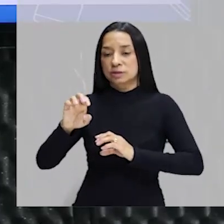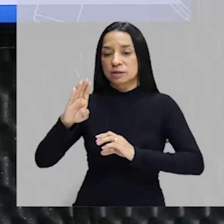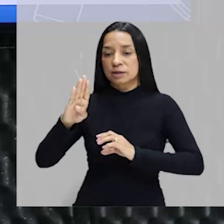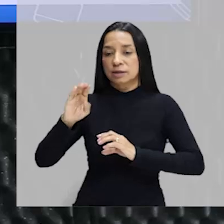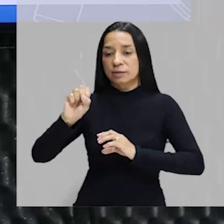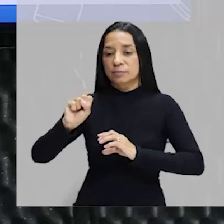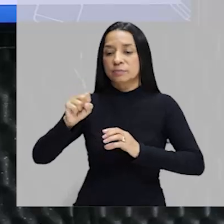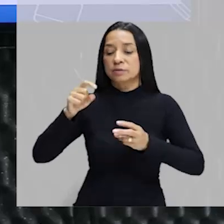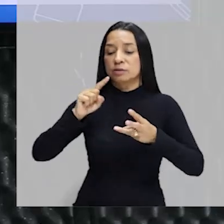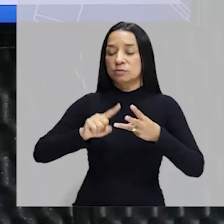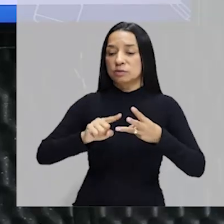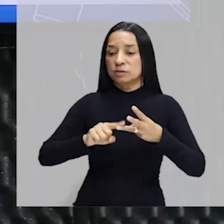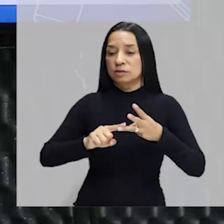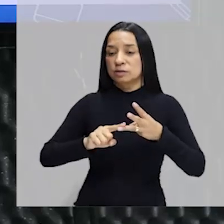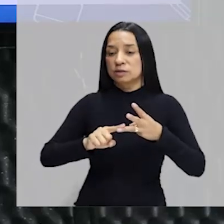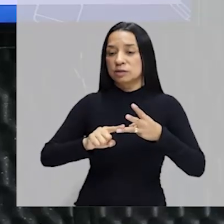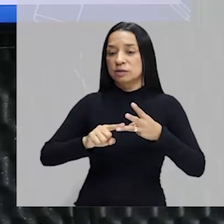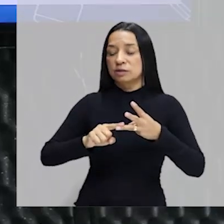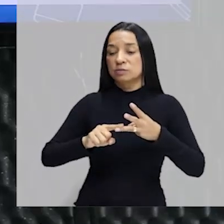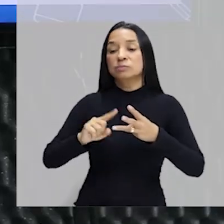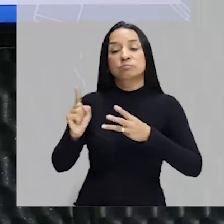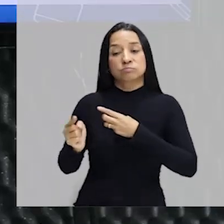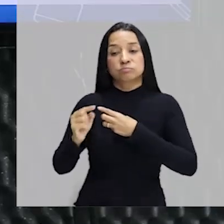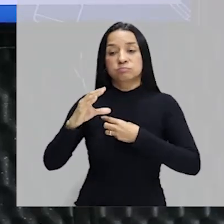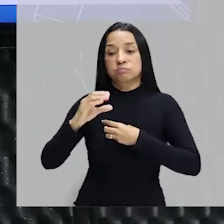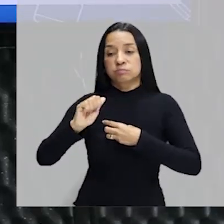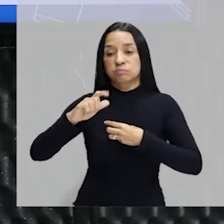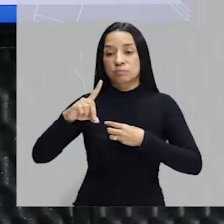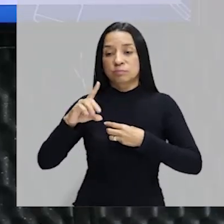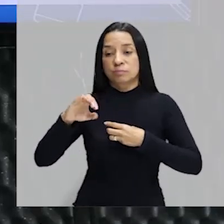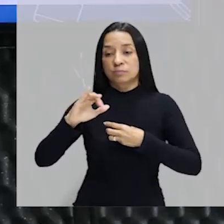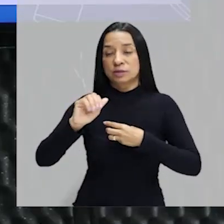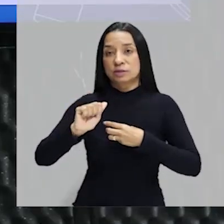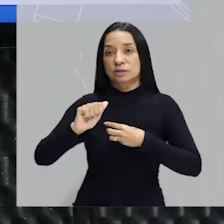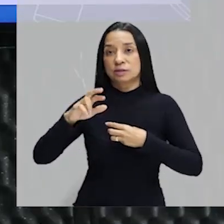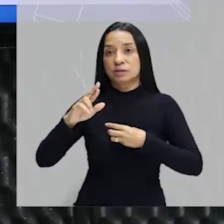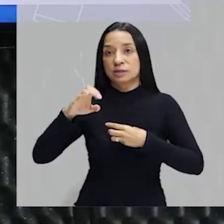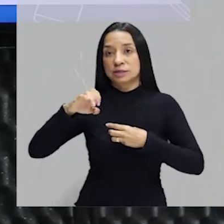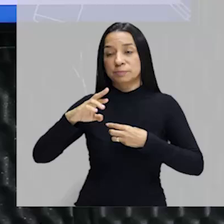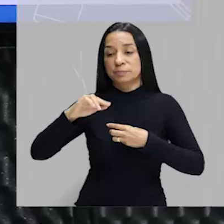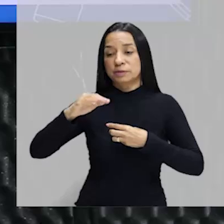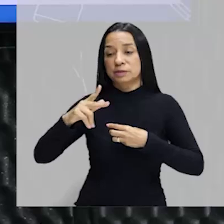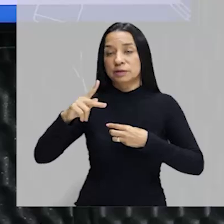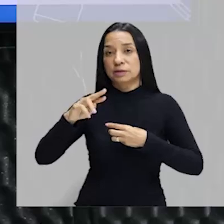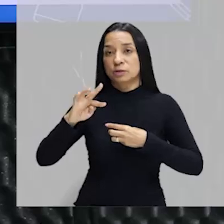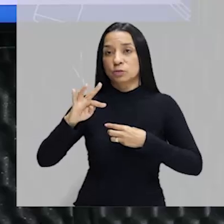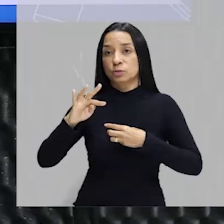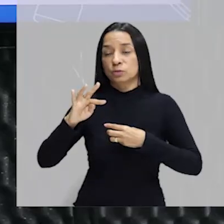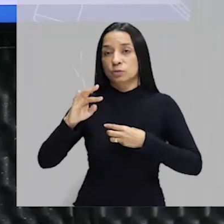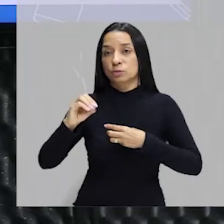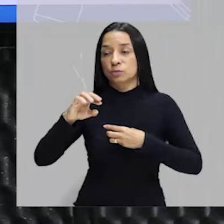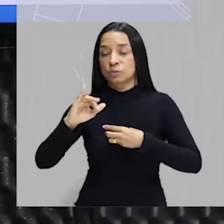acontecer, olha só, ela acontece no citoplasma, que é aquele espaço que fica dentro da